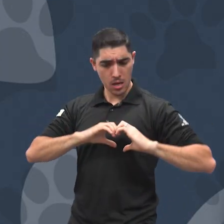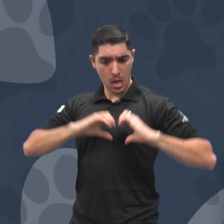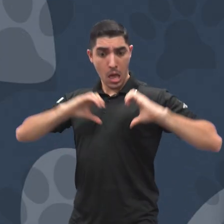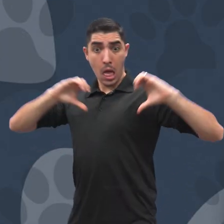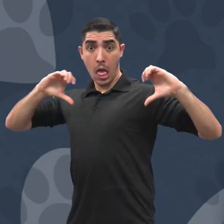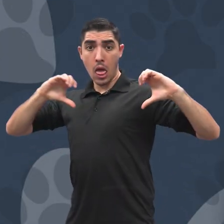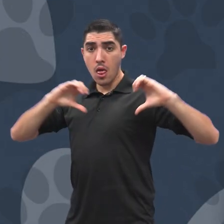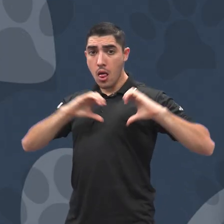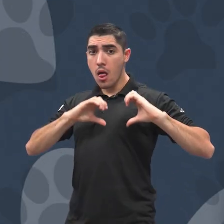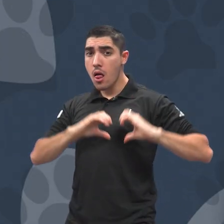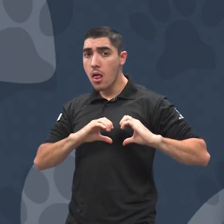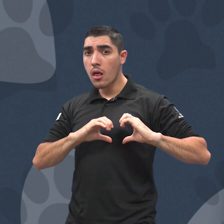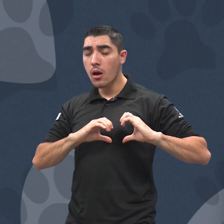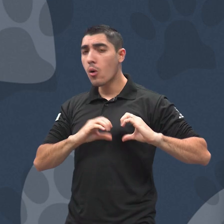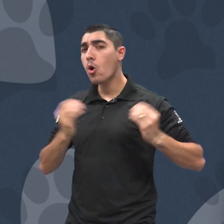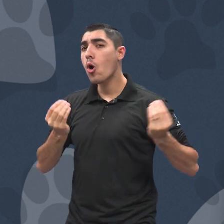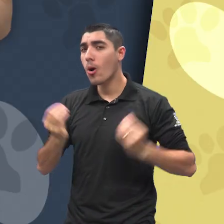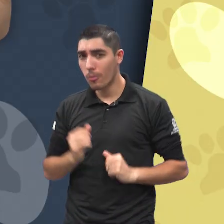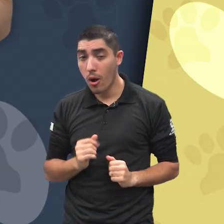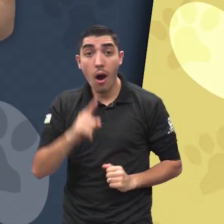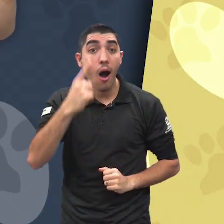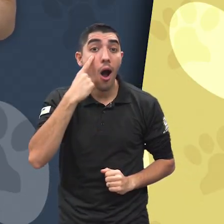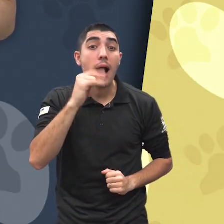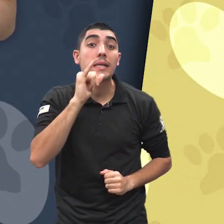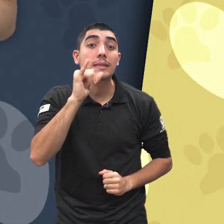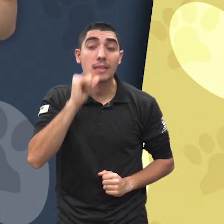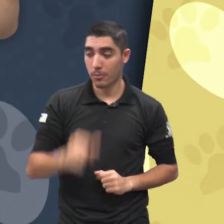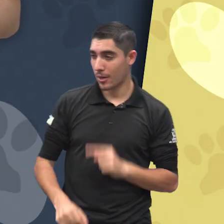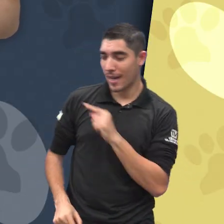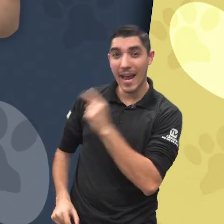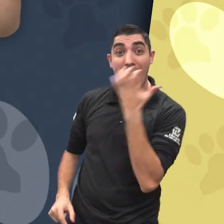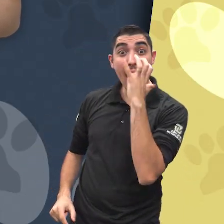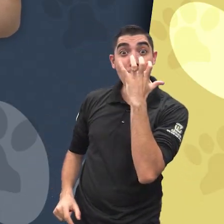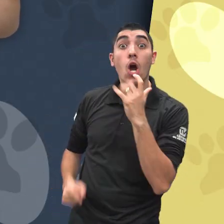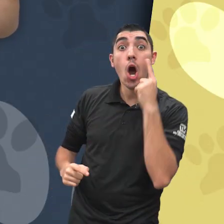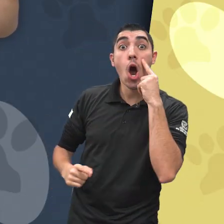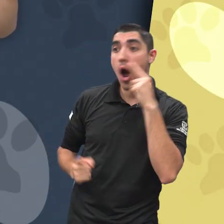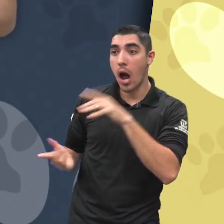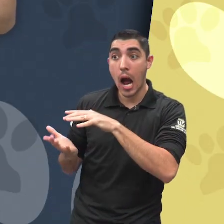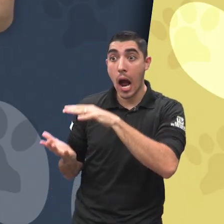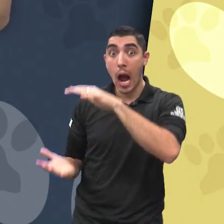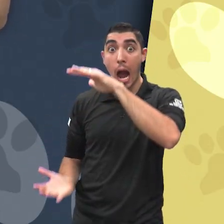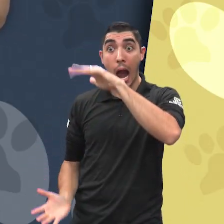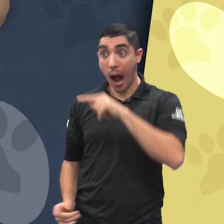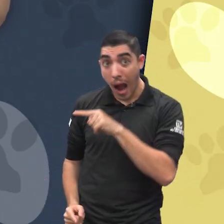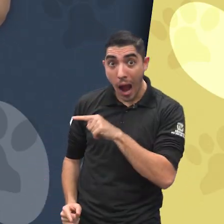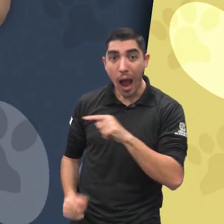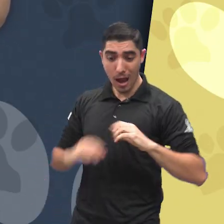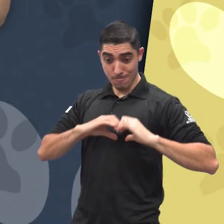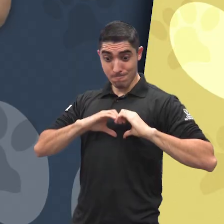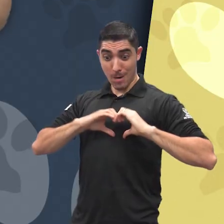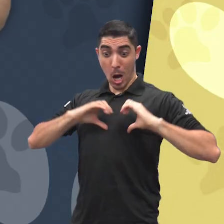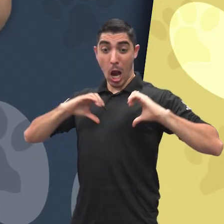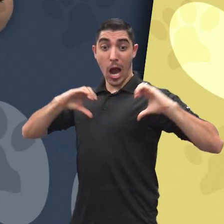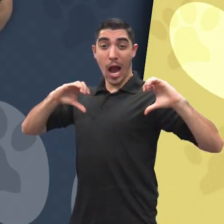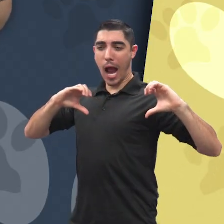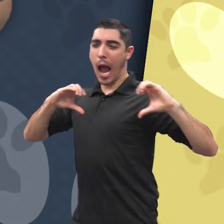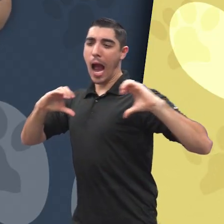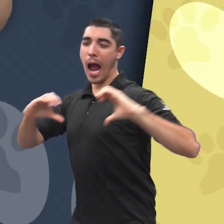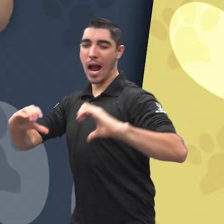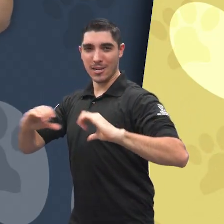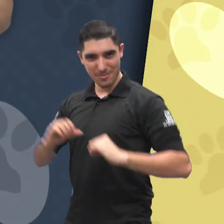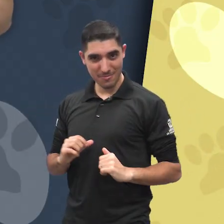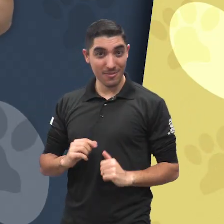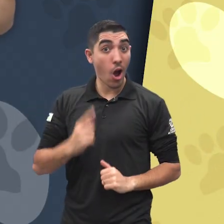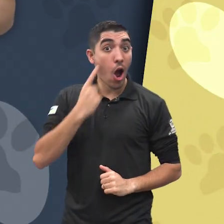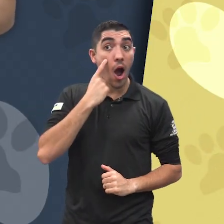grande quanto? De repente, aqui ó, do tamanho deste cachorrão, se for, é um amor bem grande mesmo,